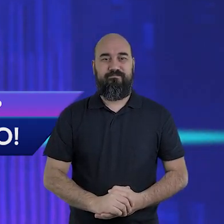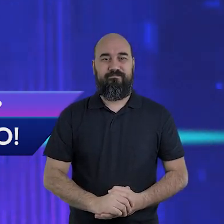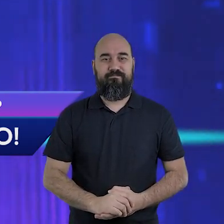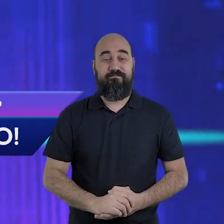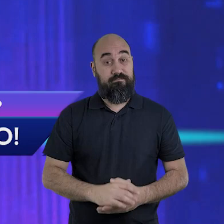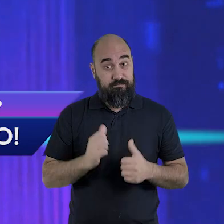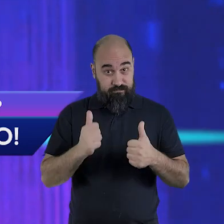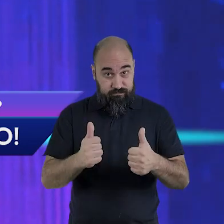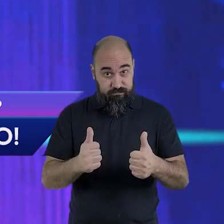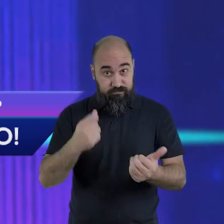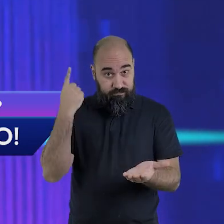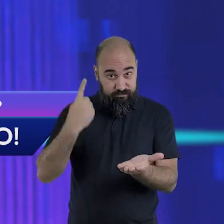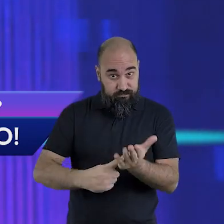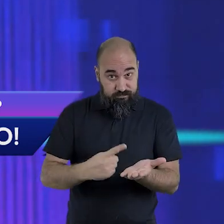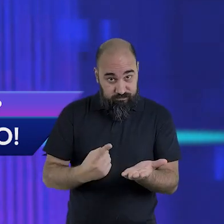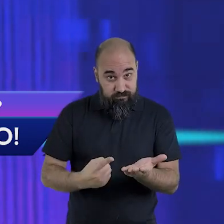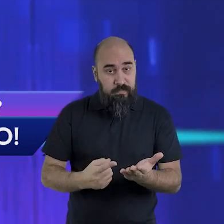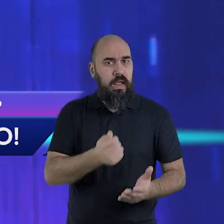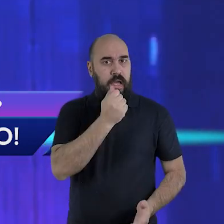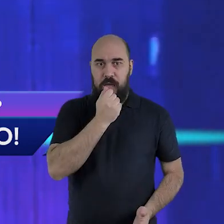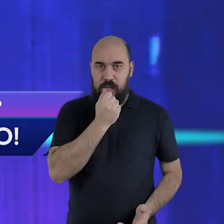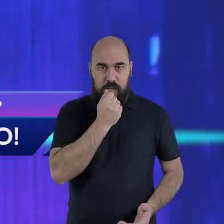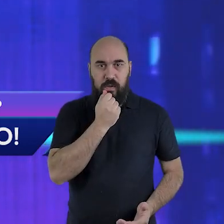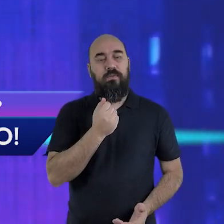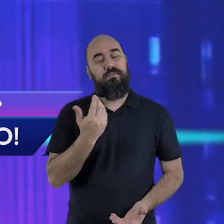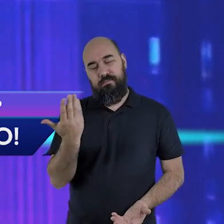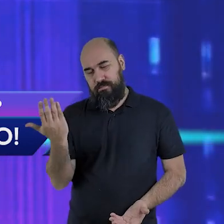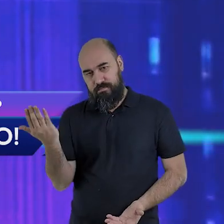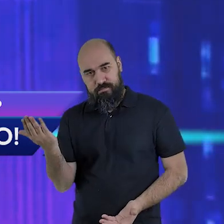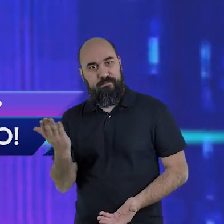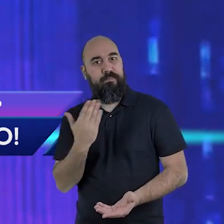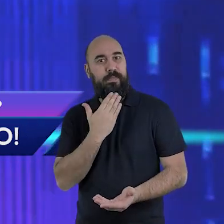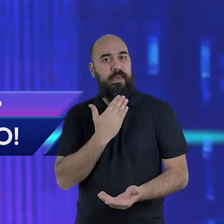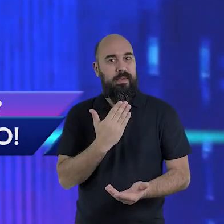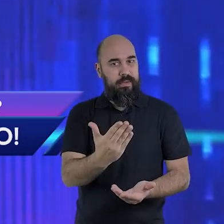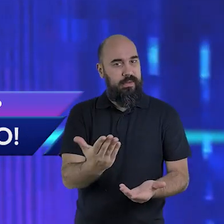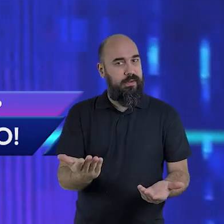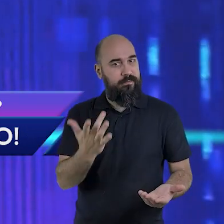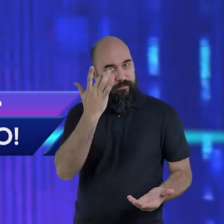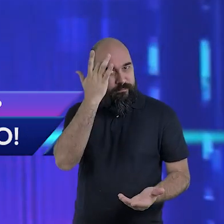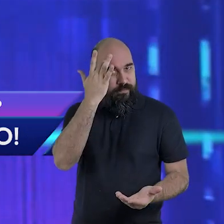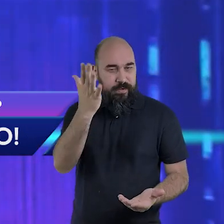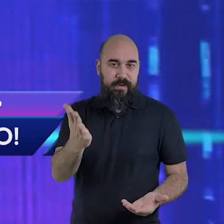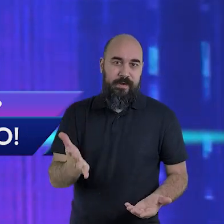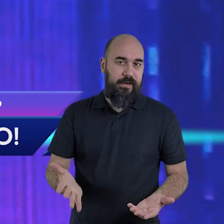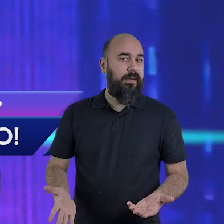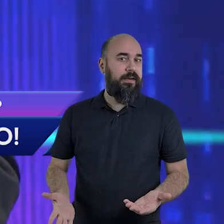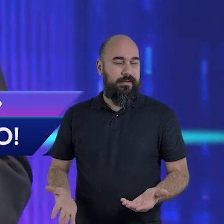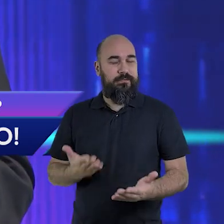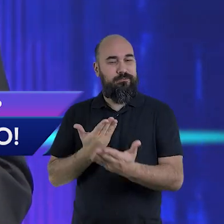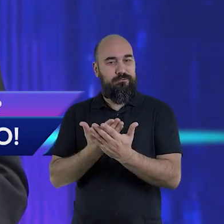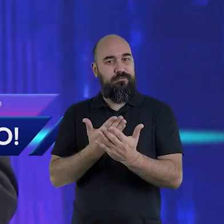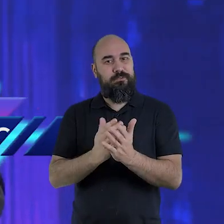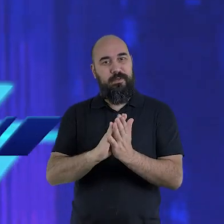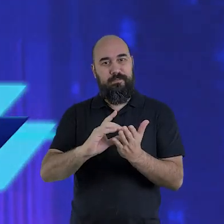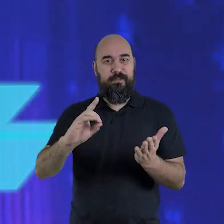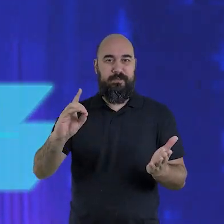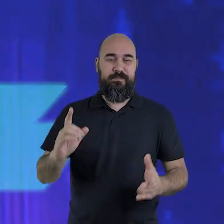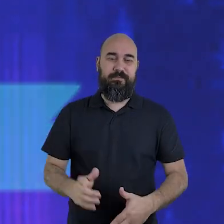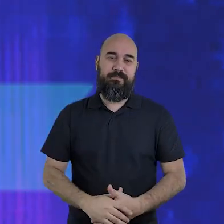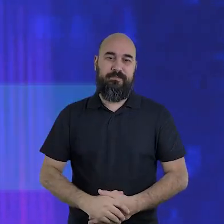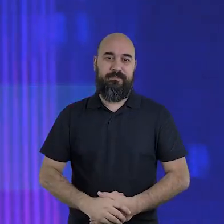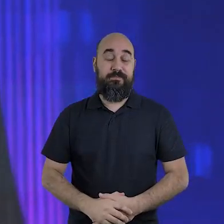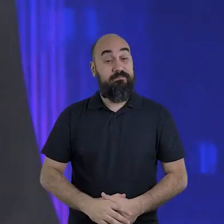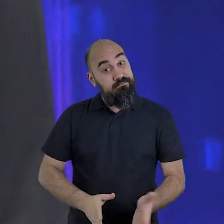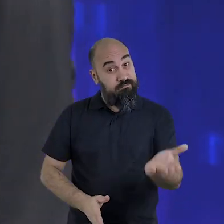Bíblica. Tudo certo? Combinado? Se você não é aluno, está aí o convite para que você faça parte dessa importante escola